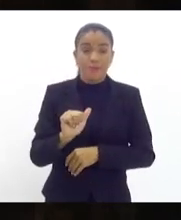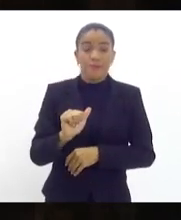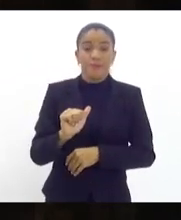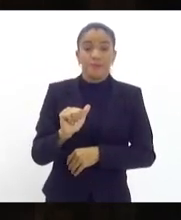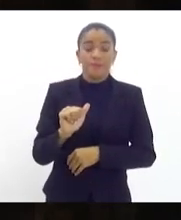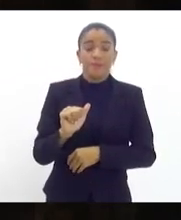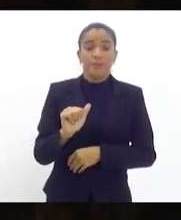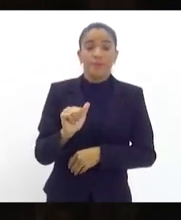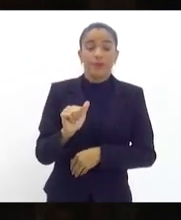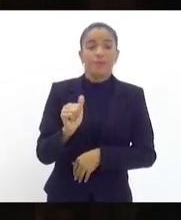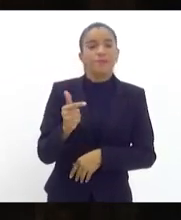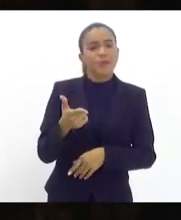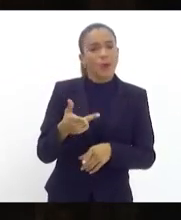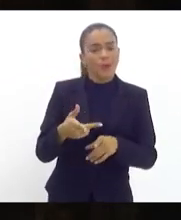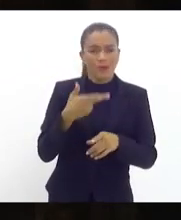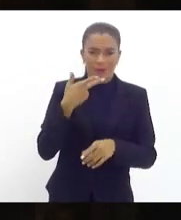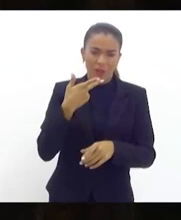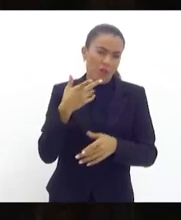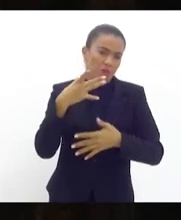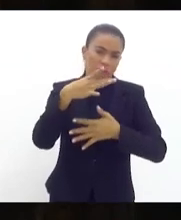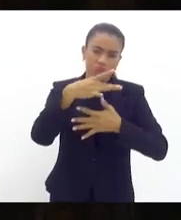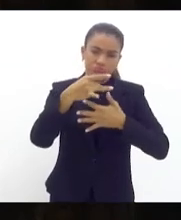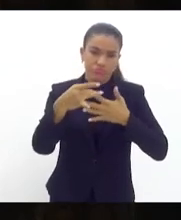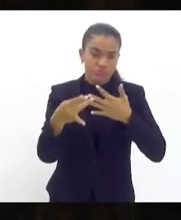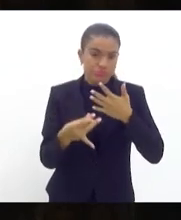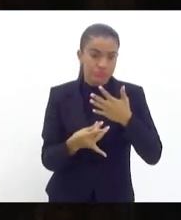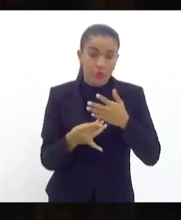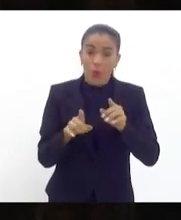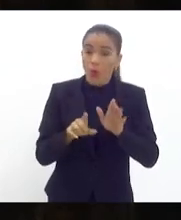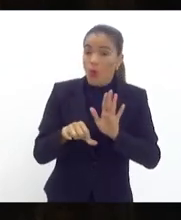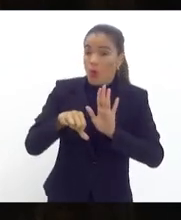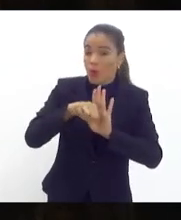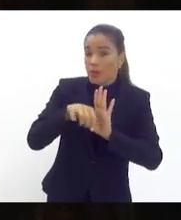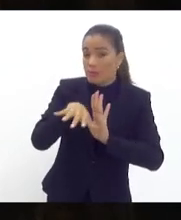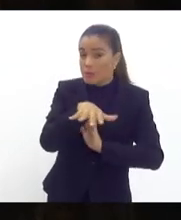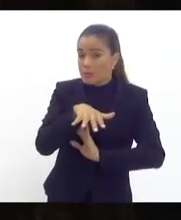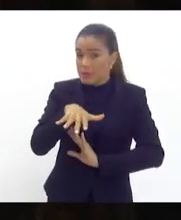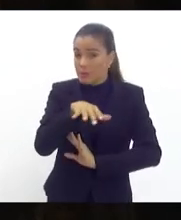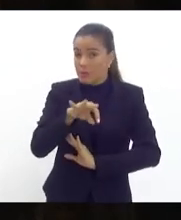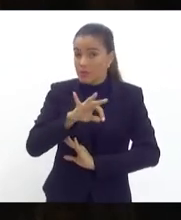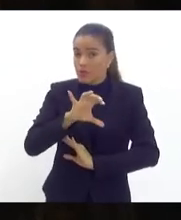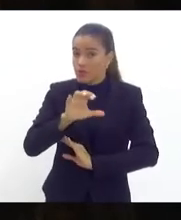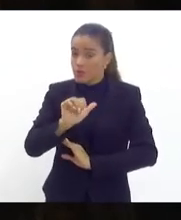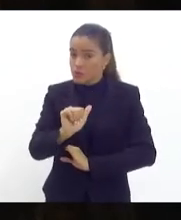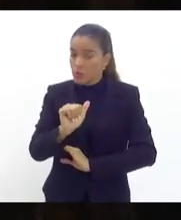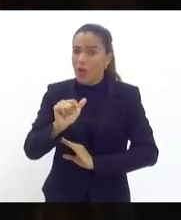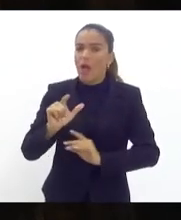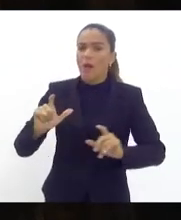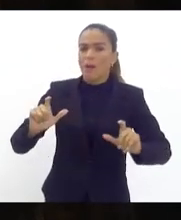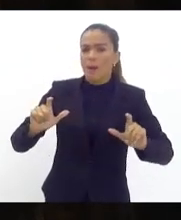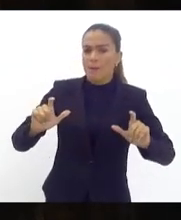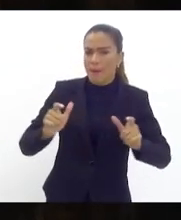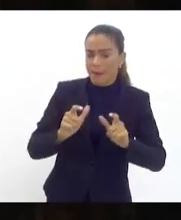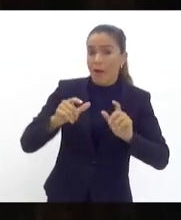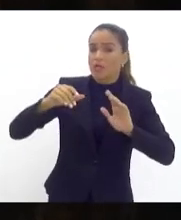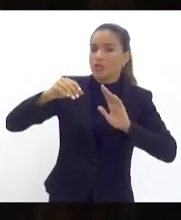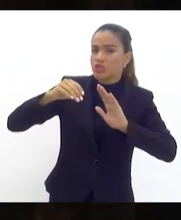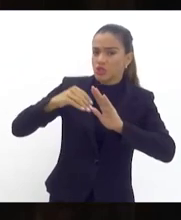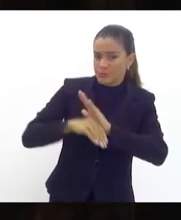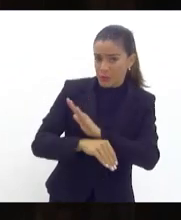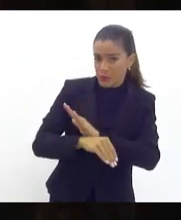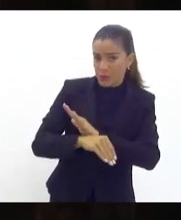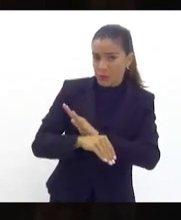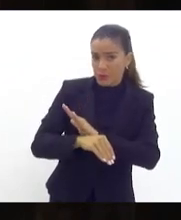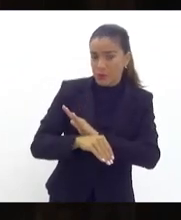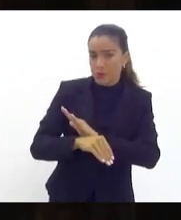Como disse eu não vou entrar em detalhes os crimes na Tijuca tiveram uma redução surpreendente né